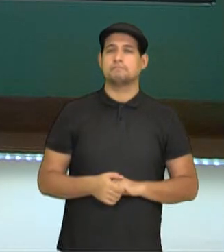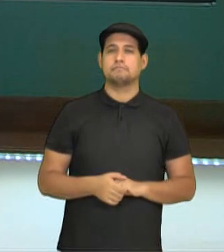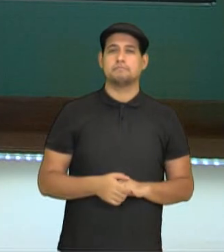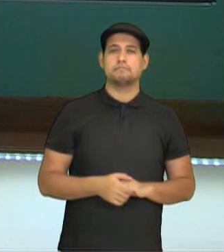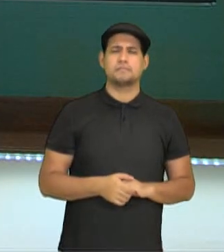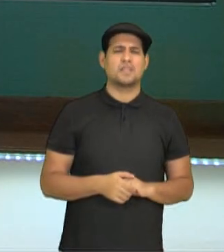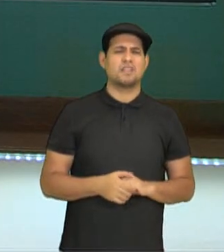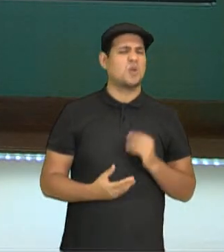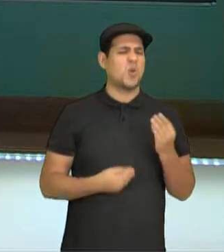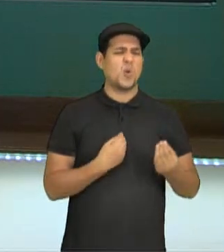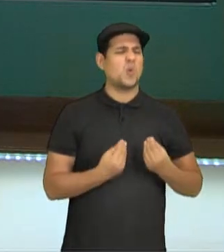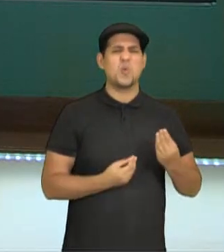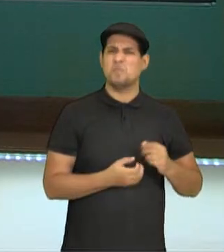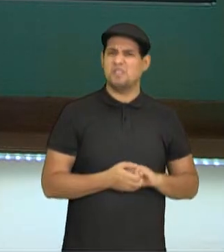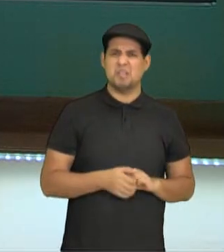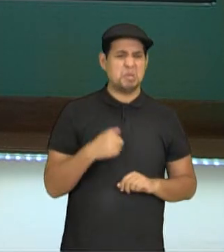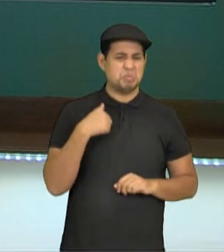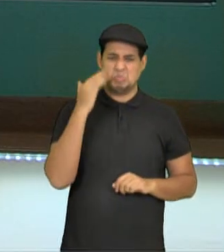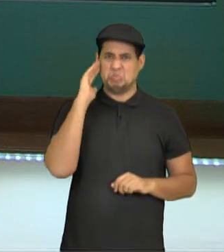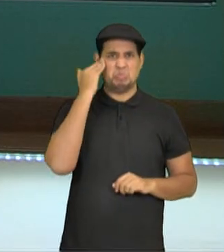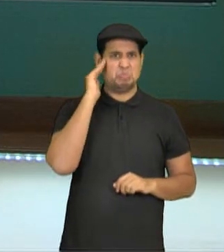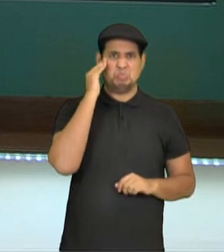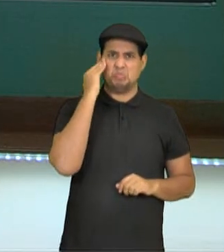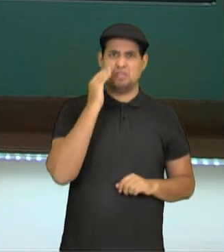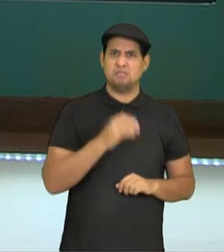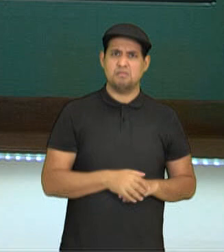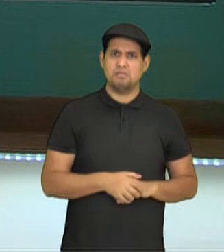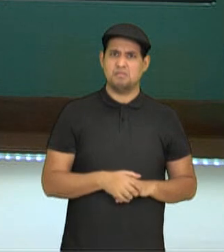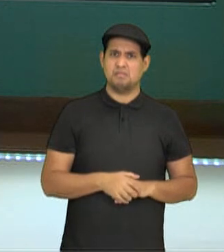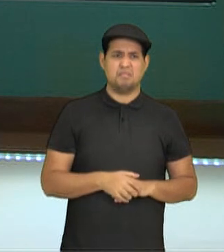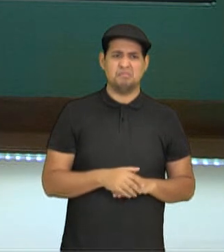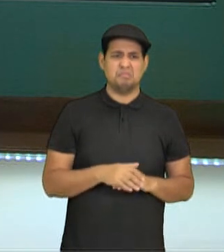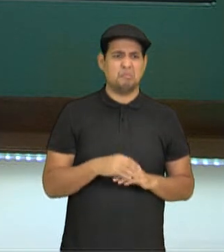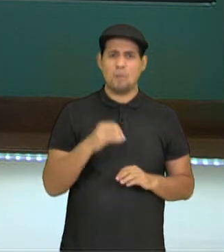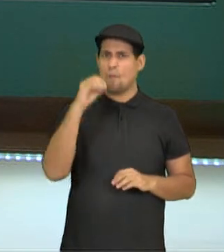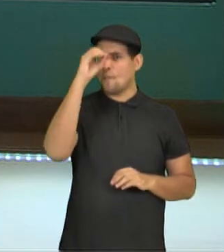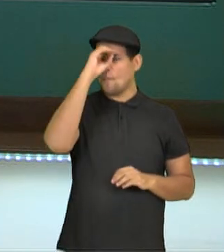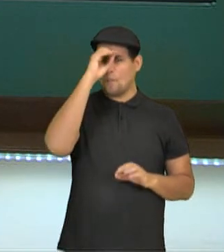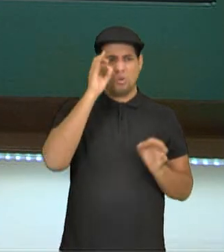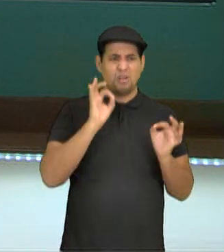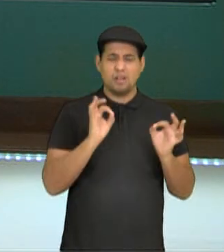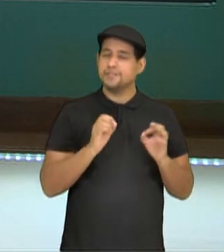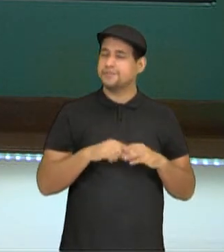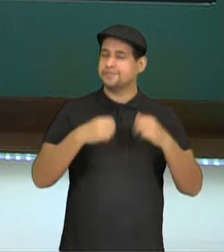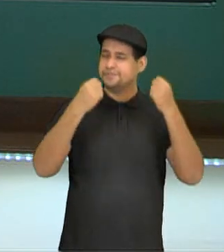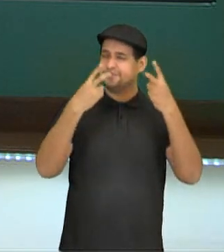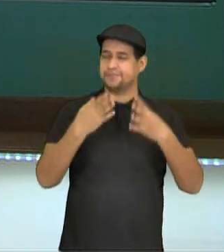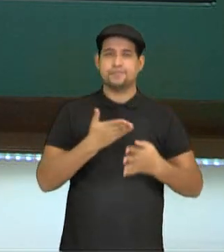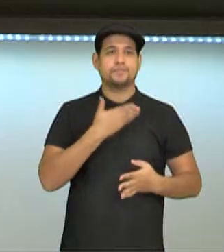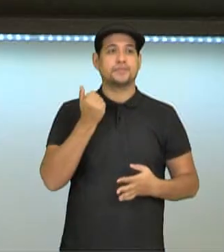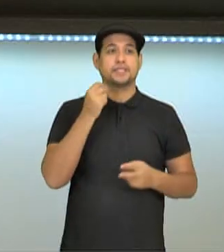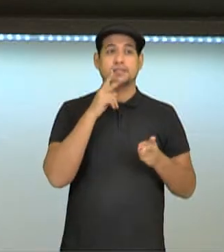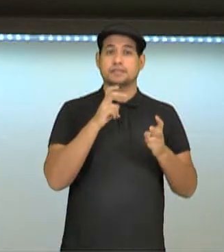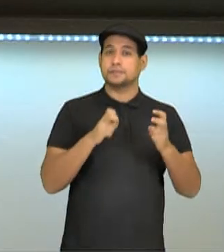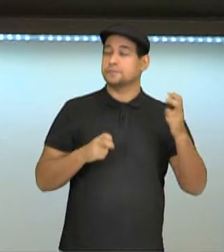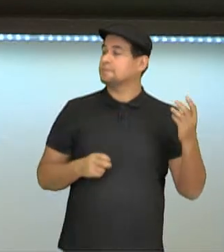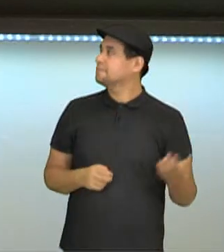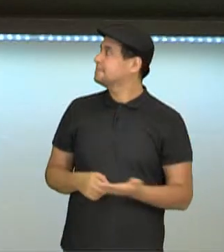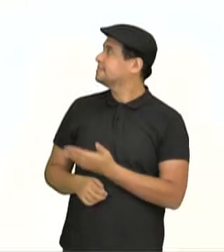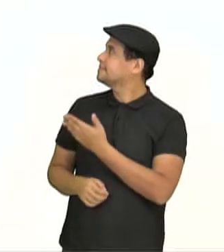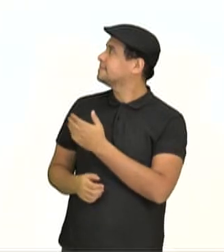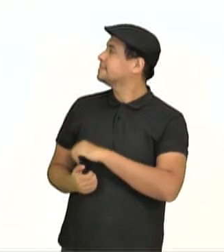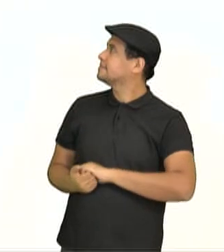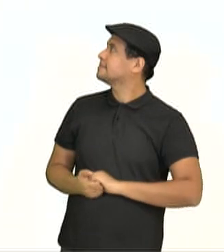filme. Como assim, professora? Não entendi nada. Bom, eu vou explicar melhor. Vamos olhar essa